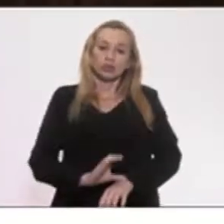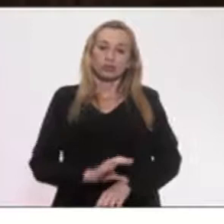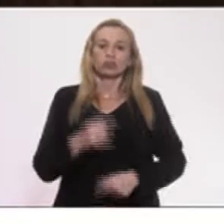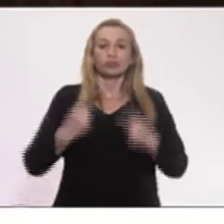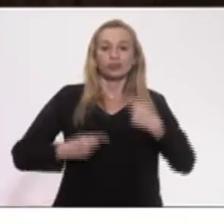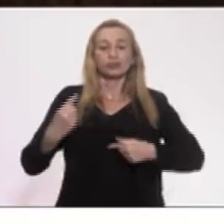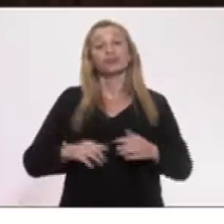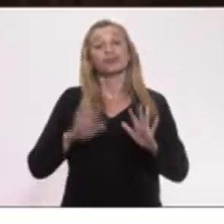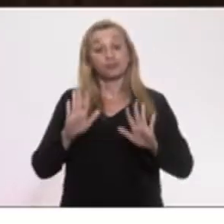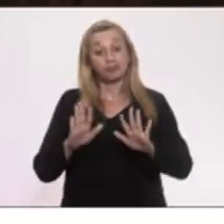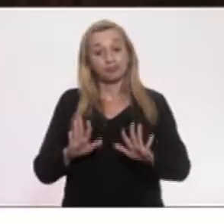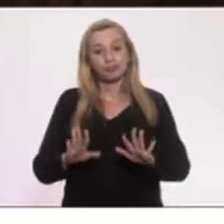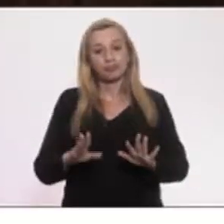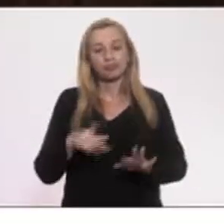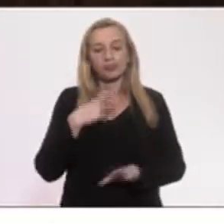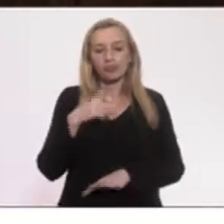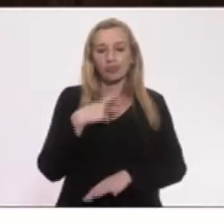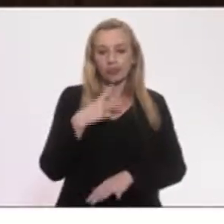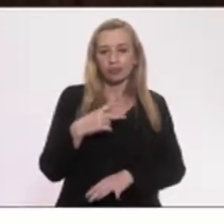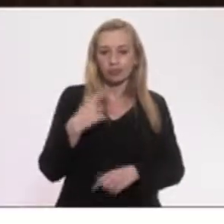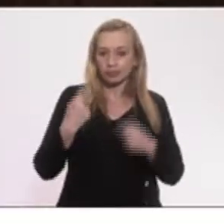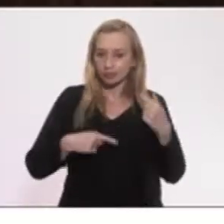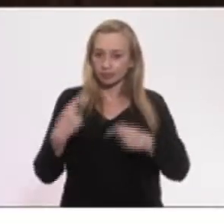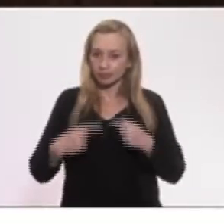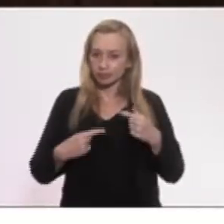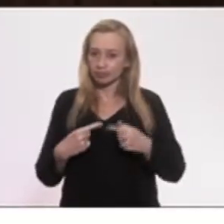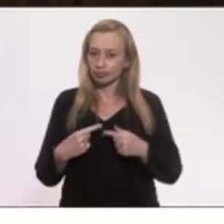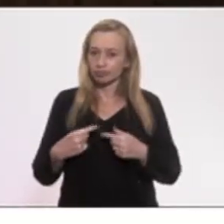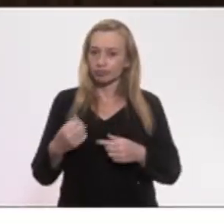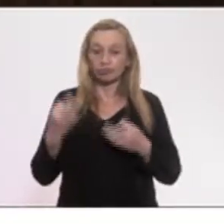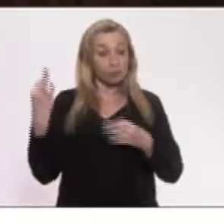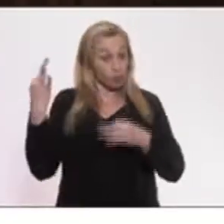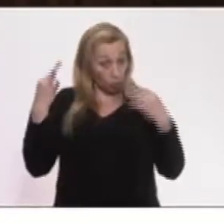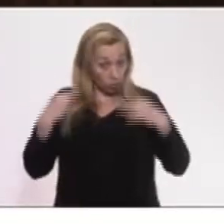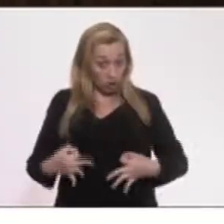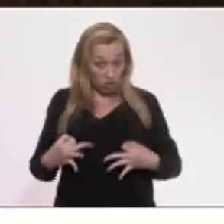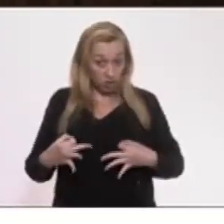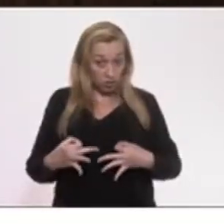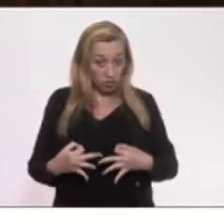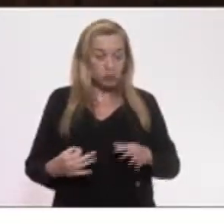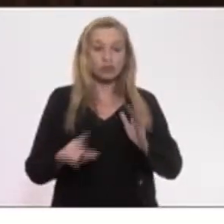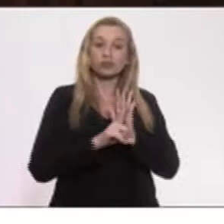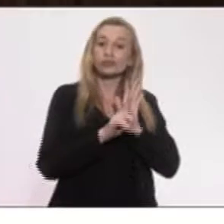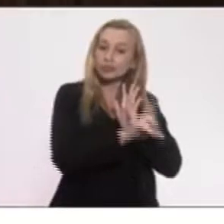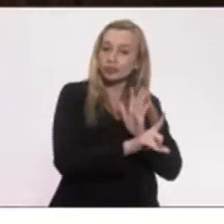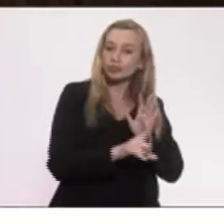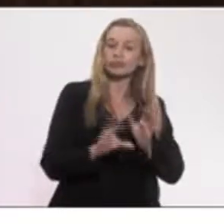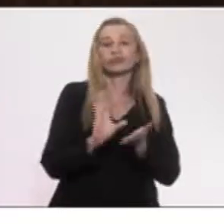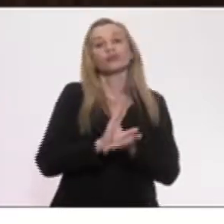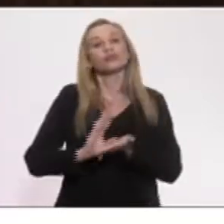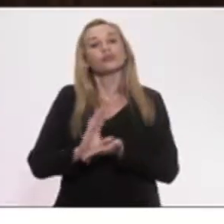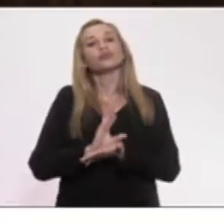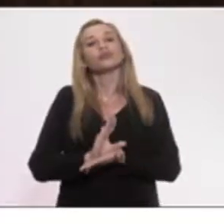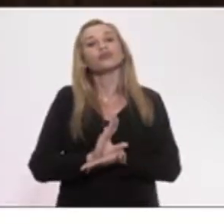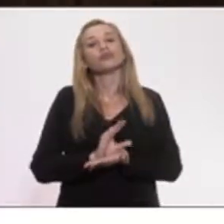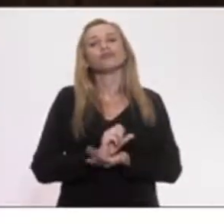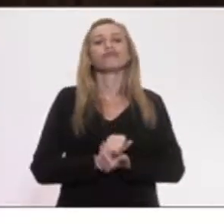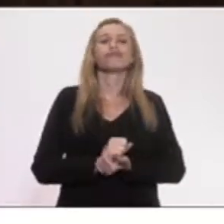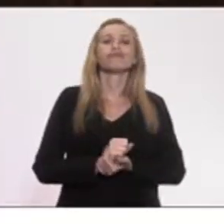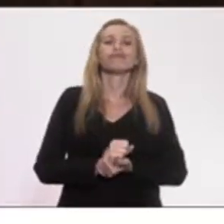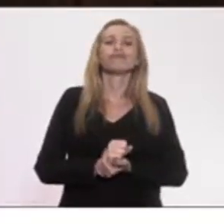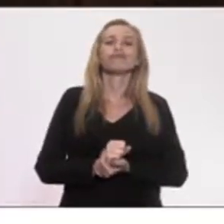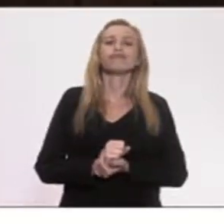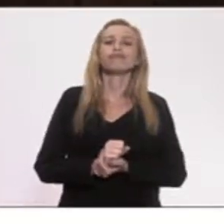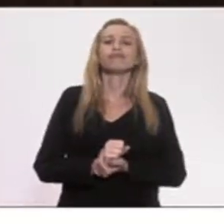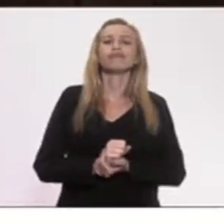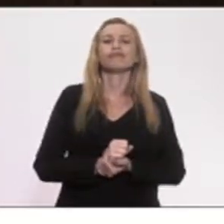porém, para fazer um debate intelectualmente honesto, a legislação que disciplina esse conselho, ela de fato é um